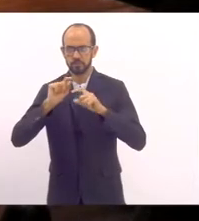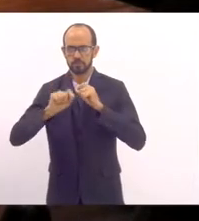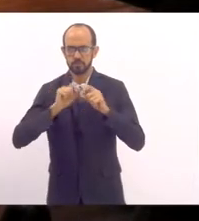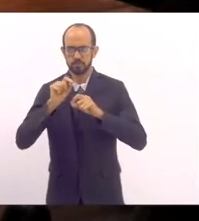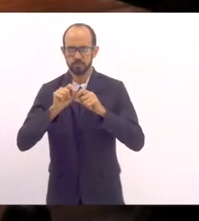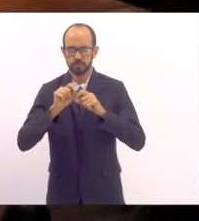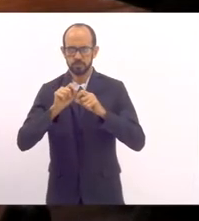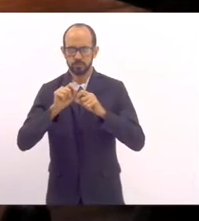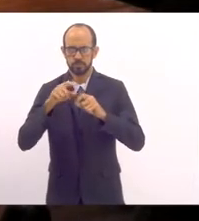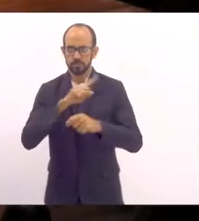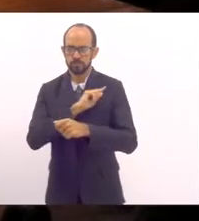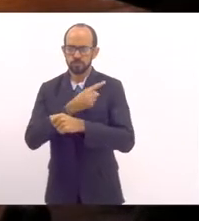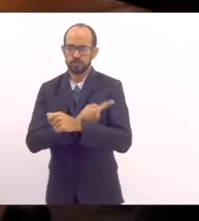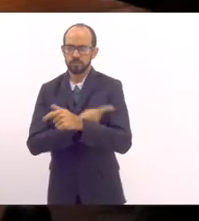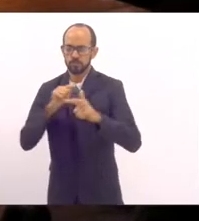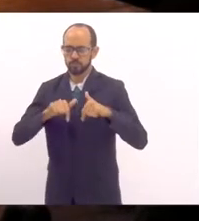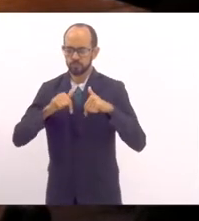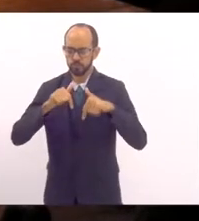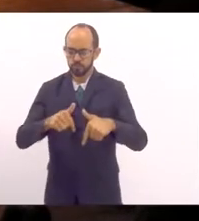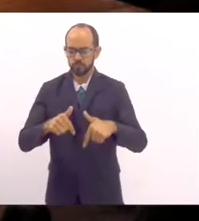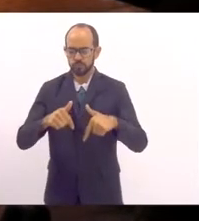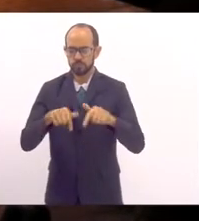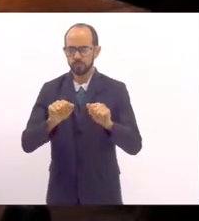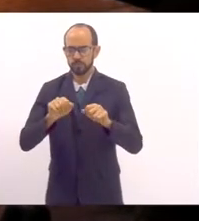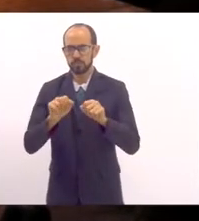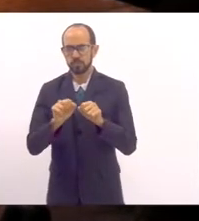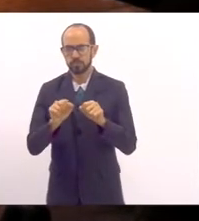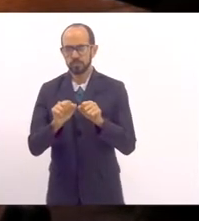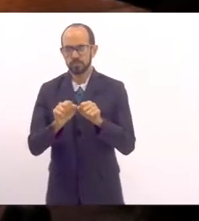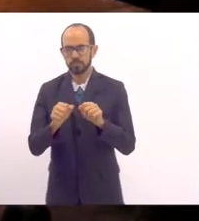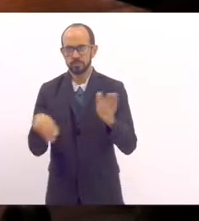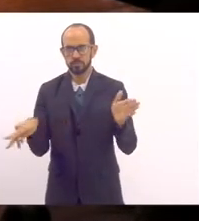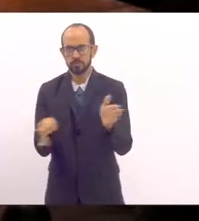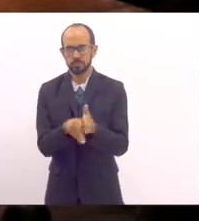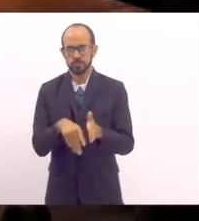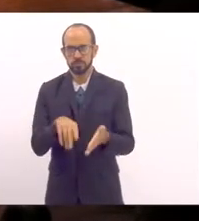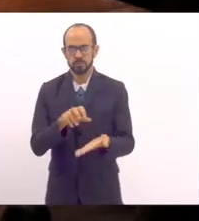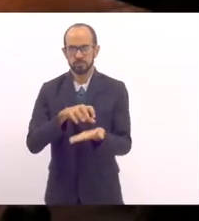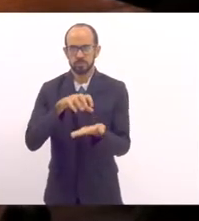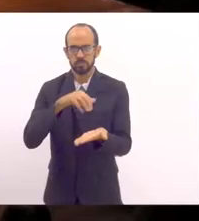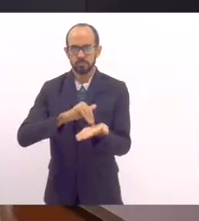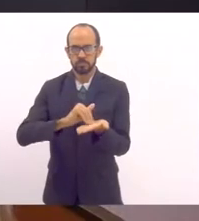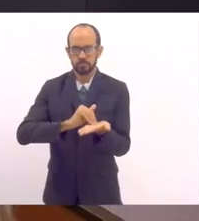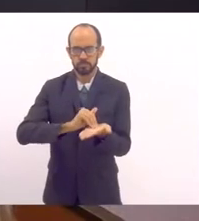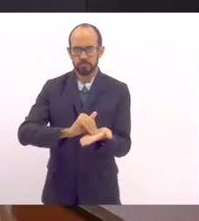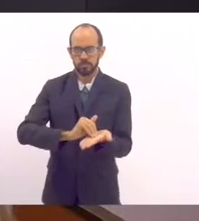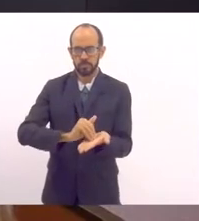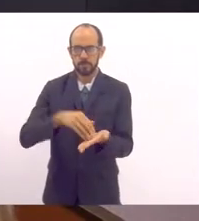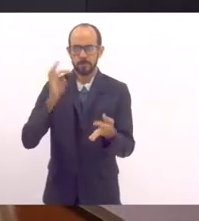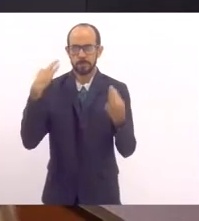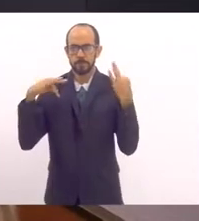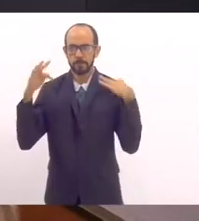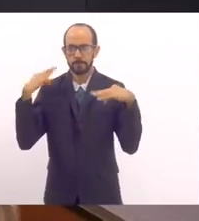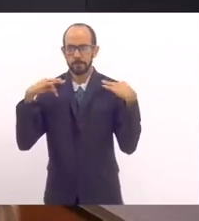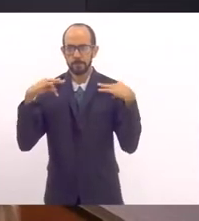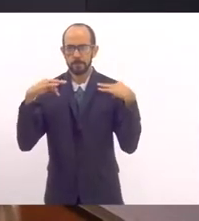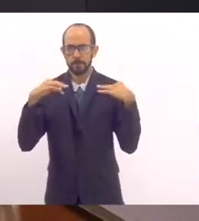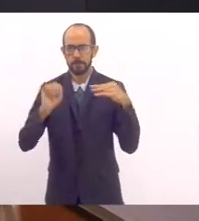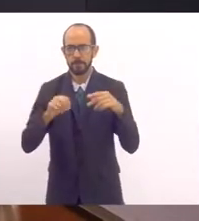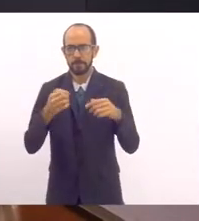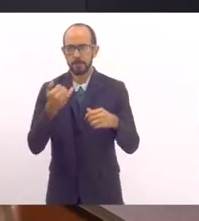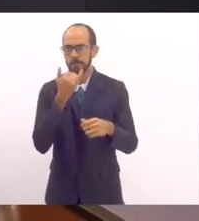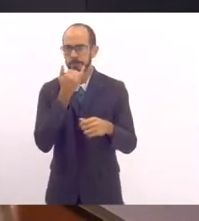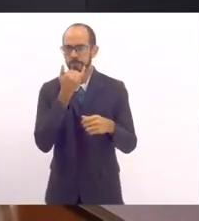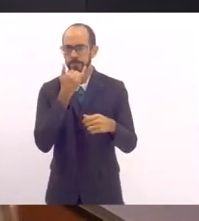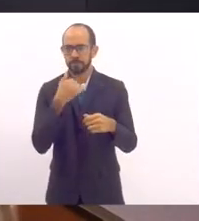o esforço que foi feito, que foi empreendido pela própria Setur, em relação... Eu estou de costa para você,